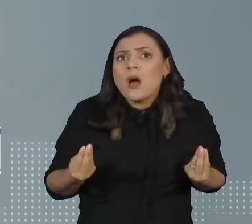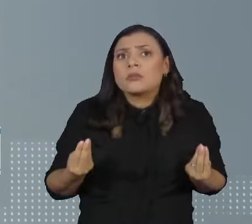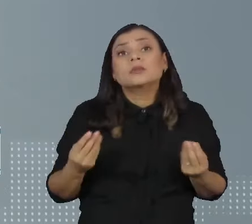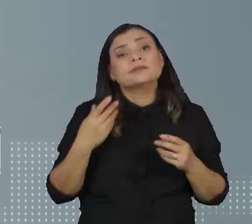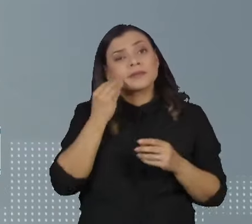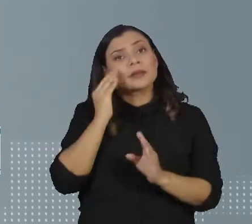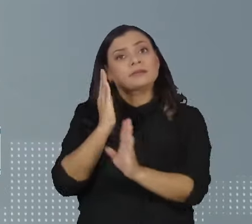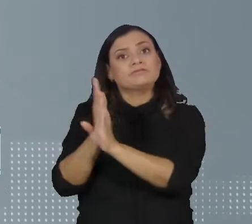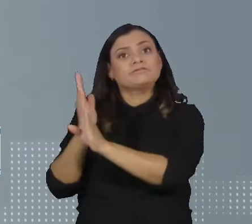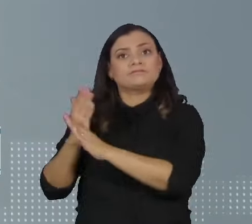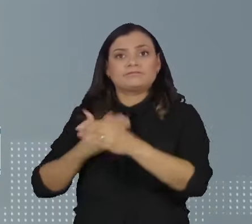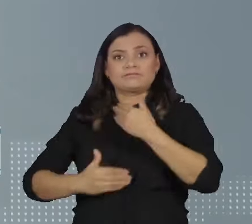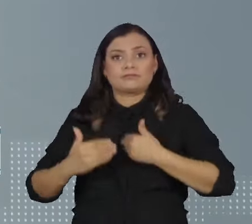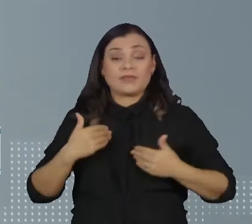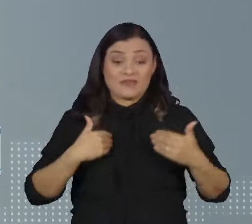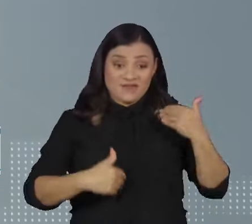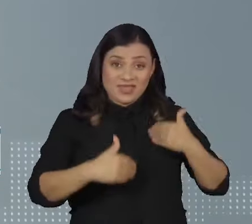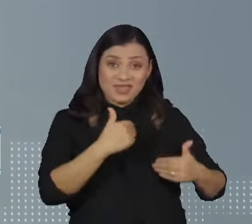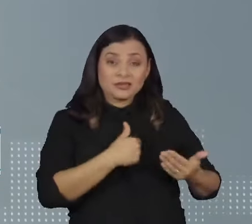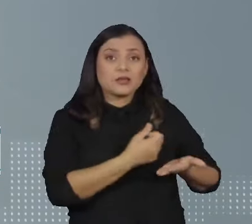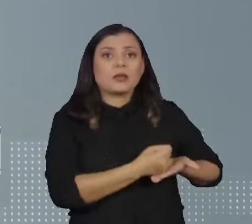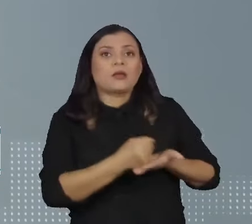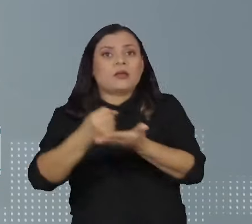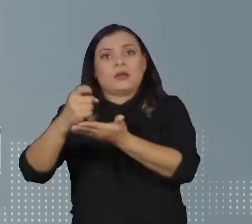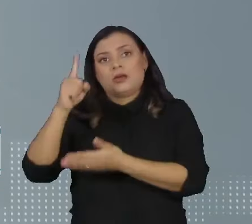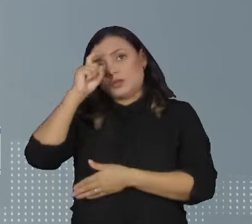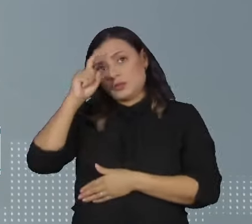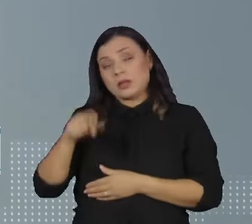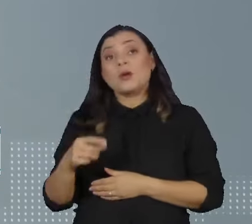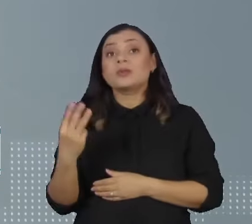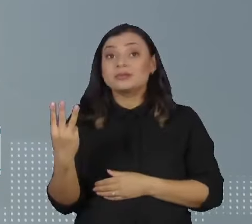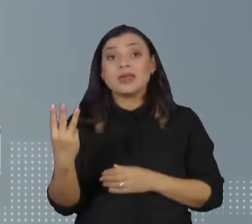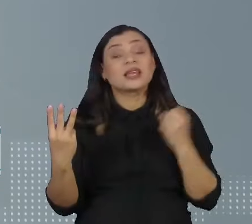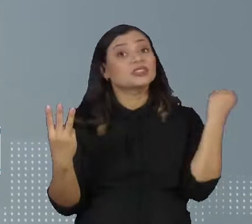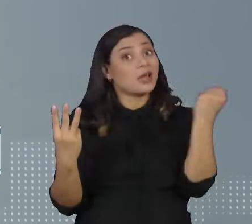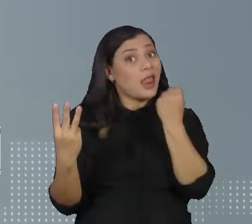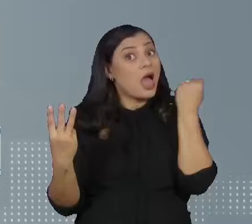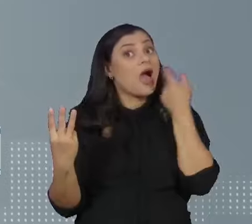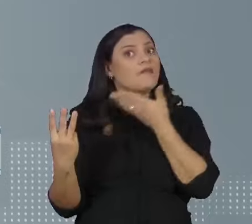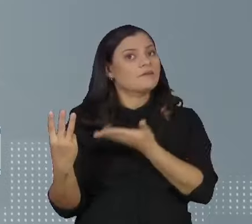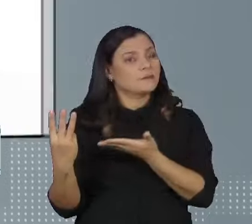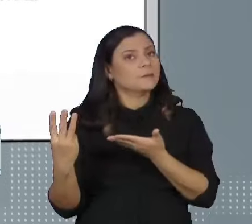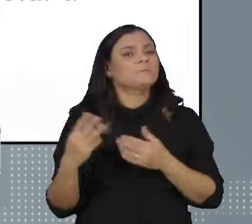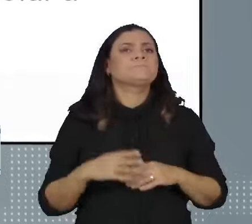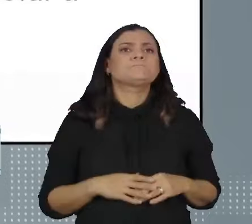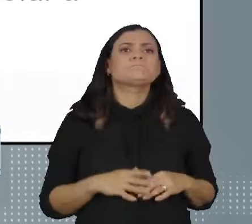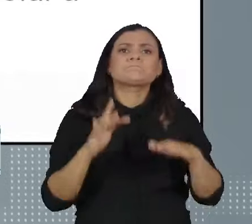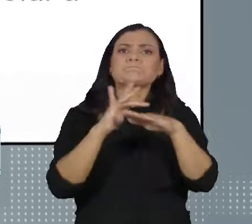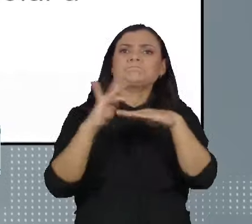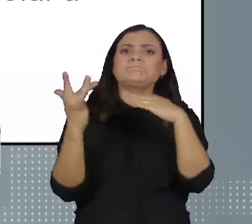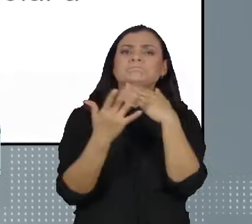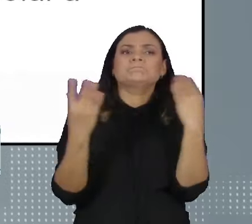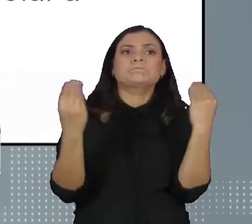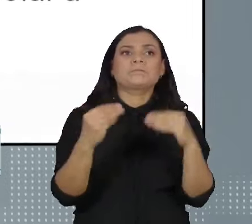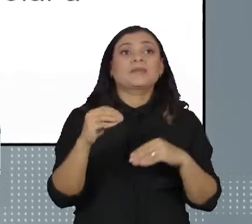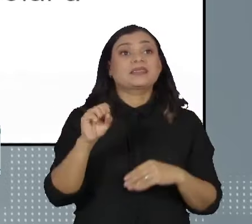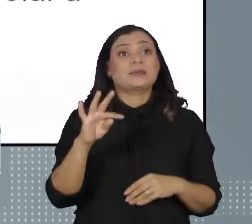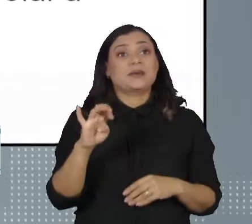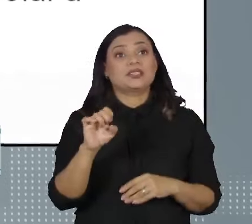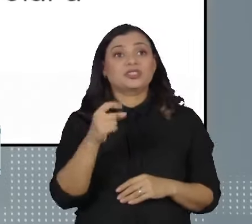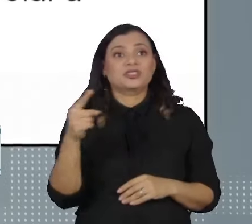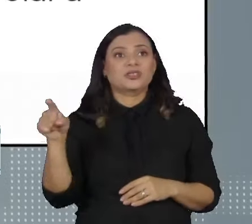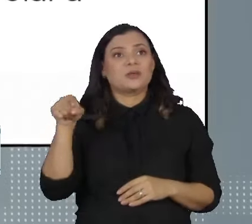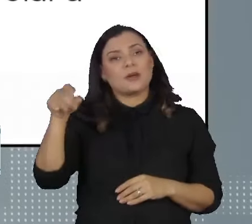corpos. Os feridos foram levados para hospitais da região, 3 deles em estado grave. Pelas redes sociais, Sebastião Melo, prefeito de